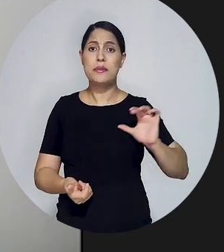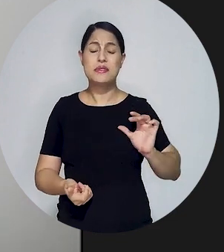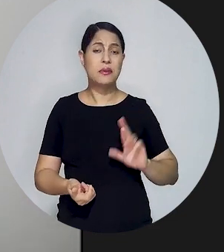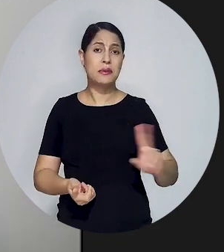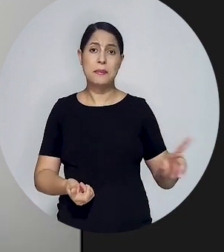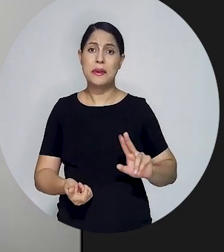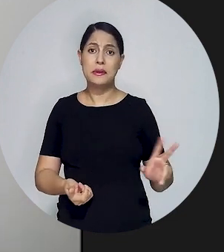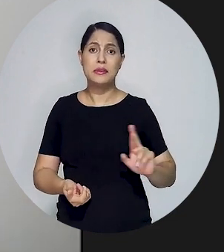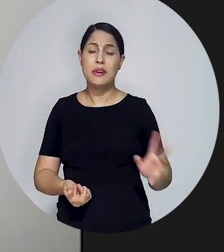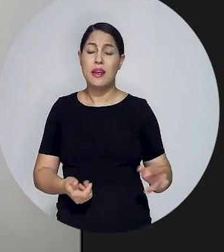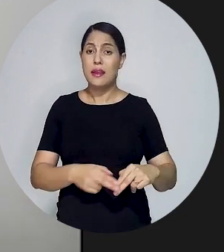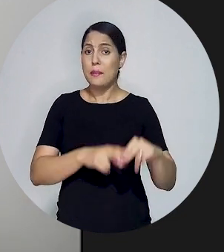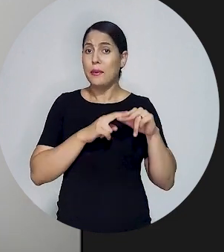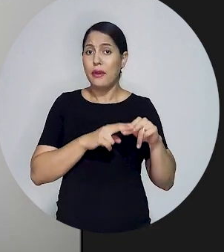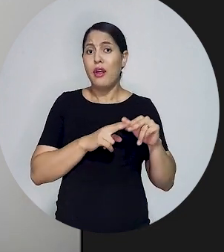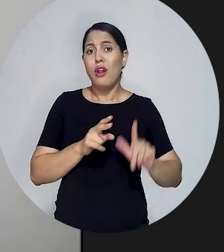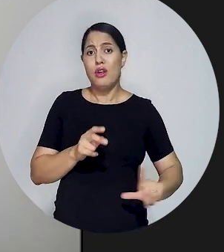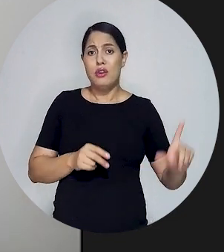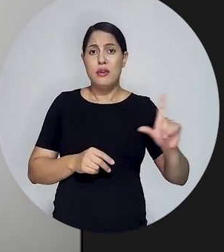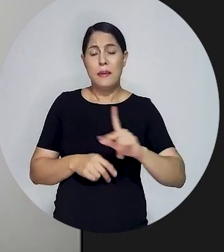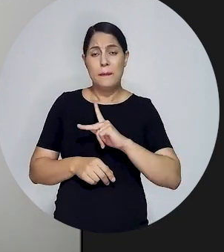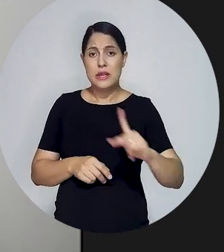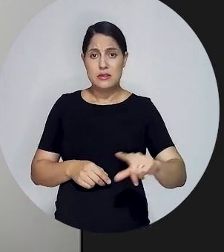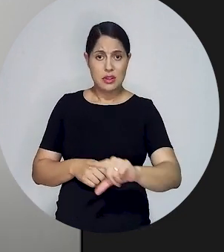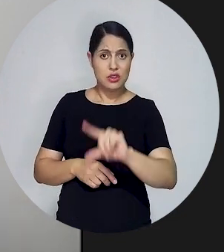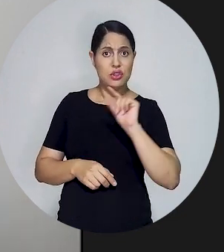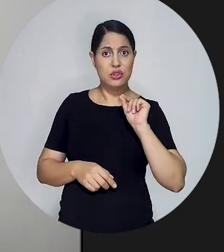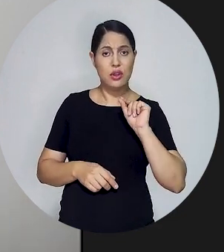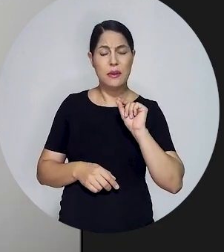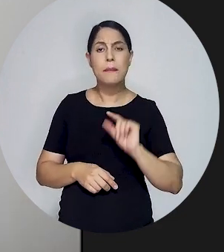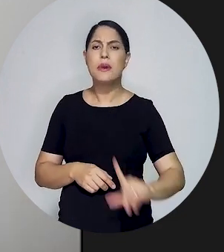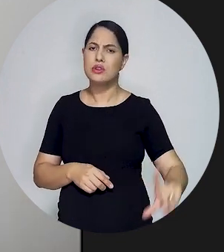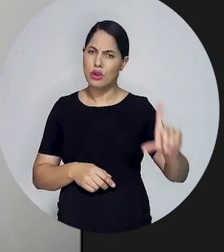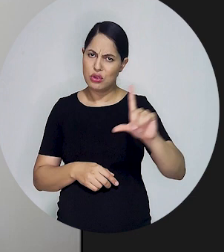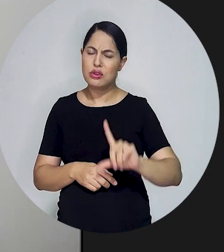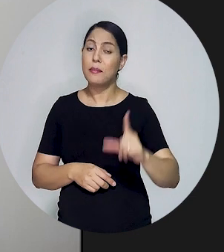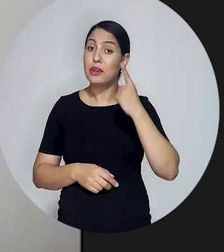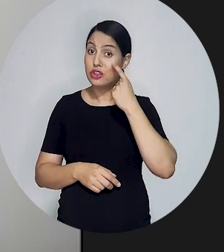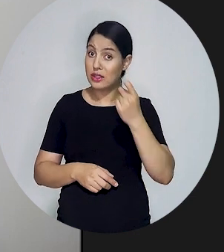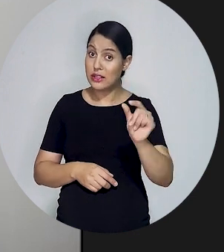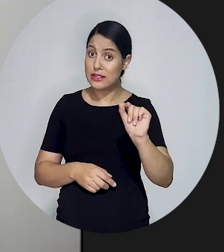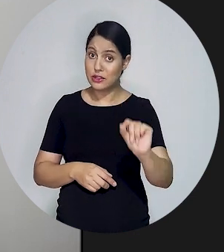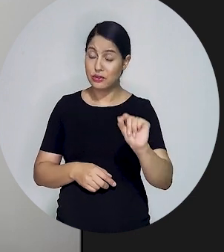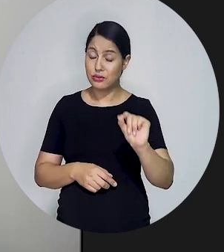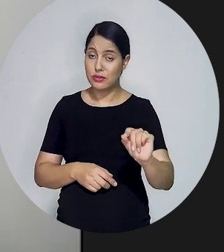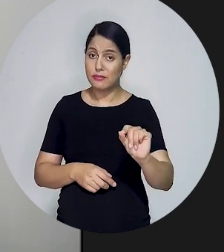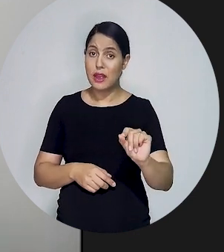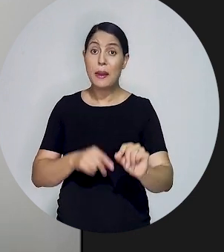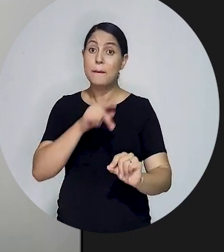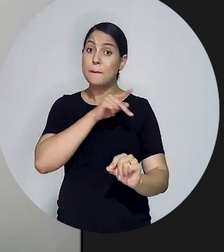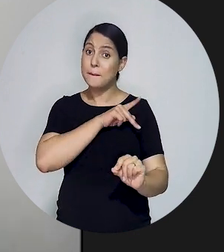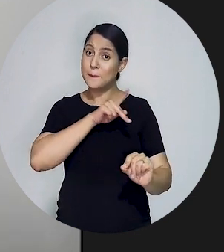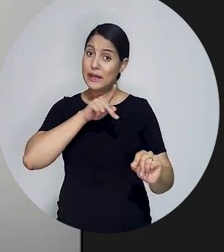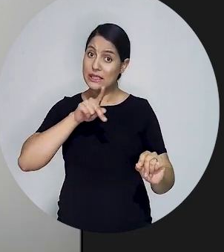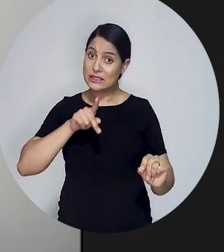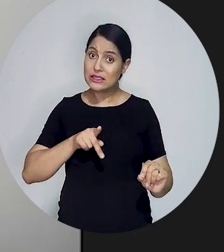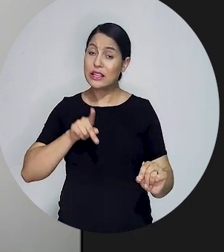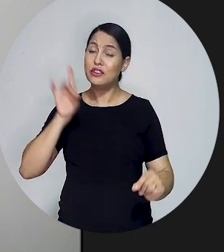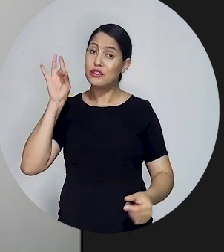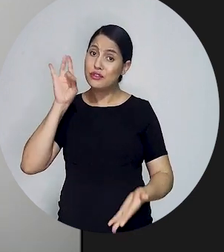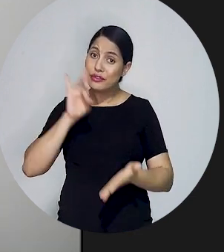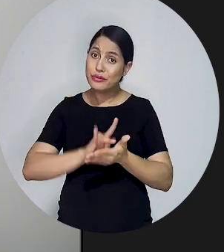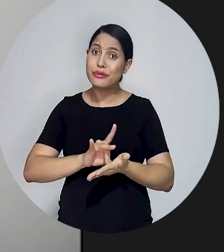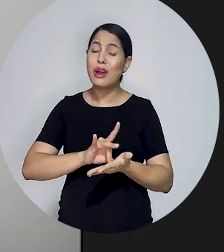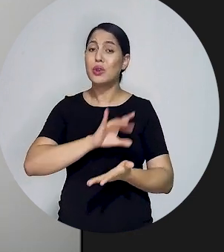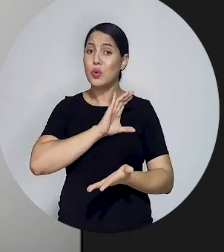obrigatoriedade, assim como nenhuma comissão, já que são indicações discricionárias do presidente, mas é interessante que essas